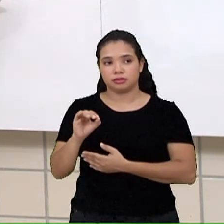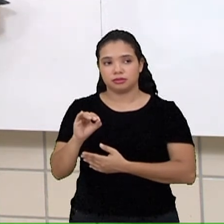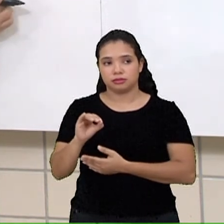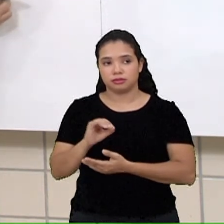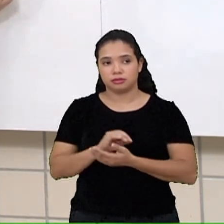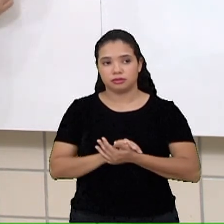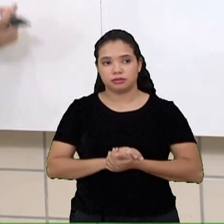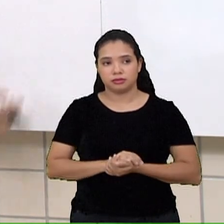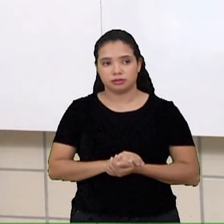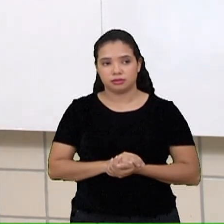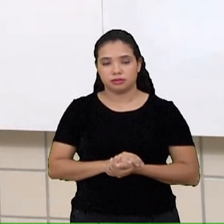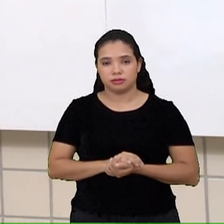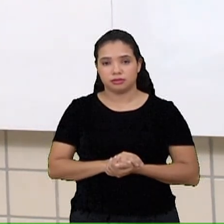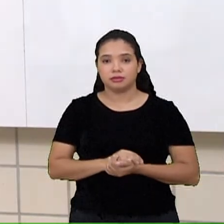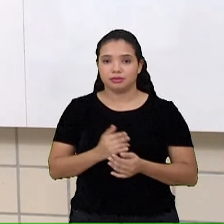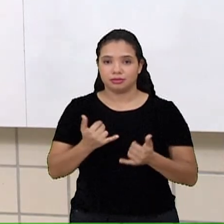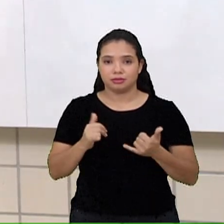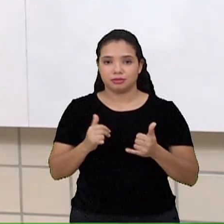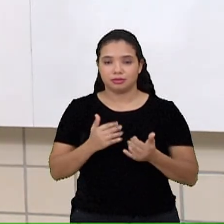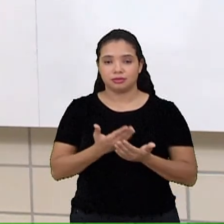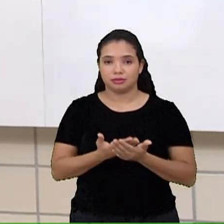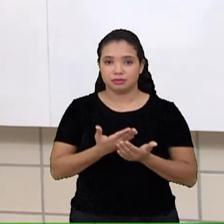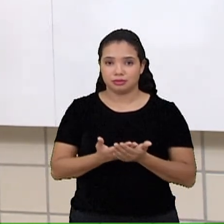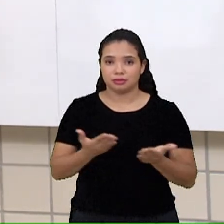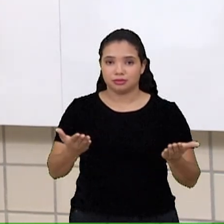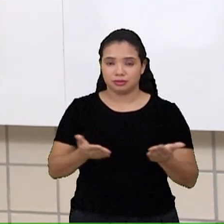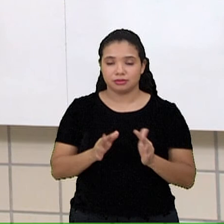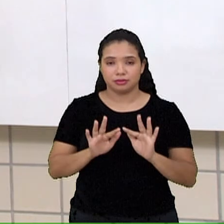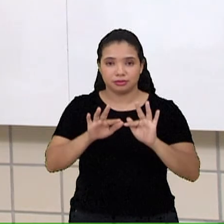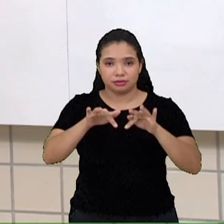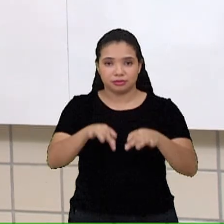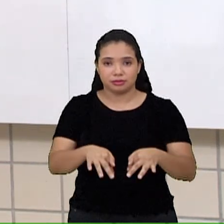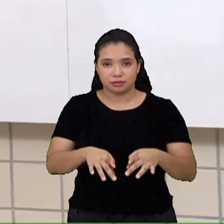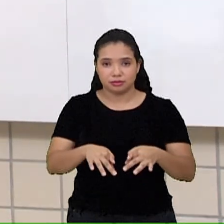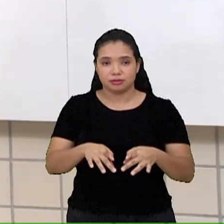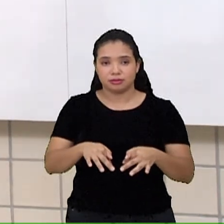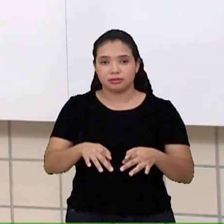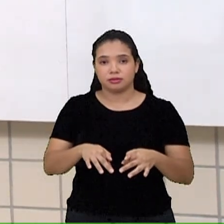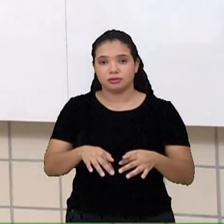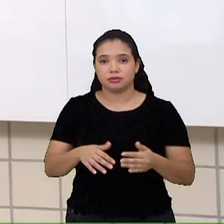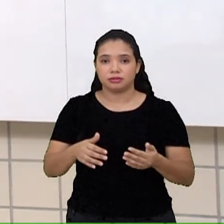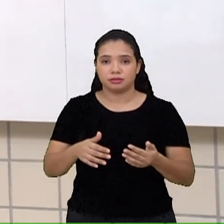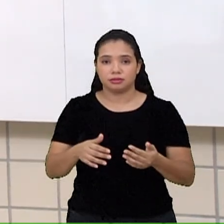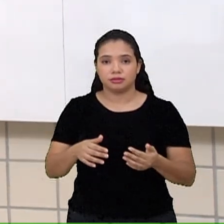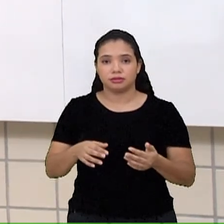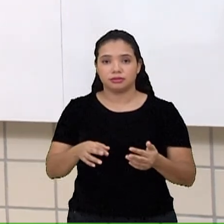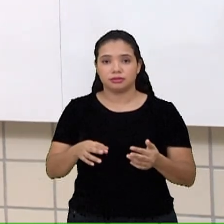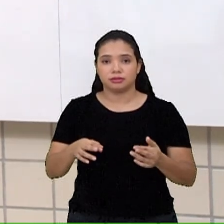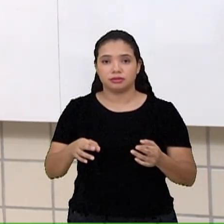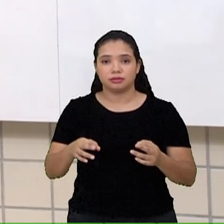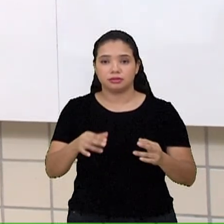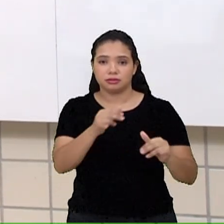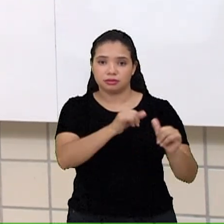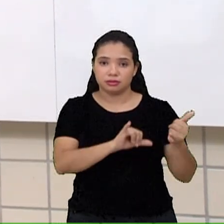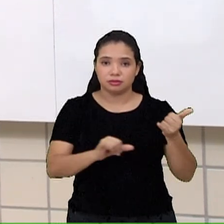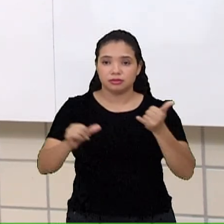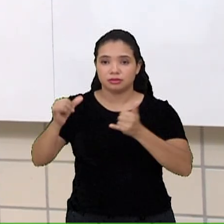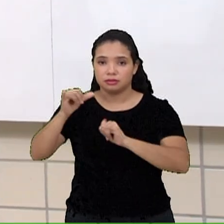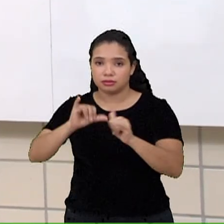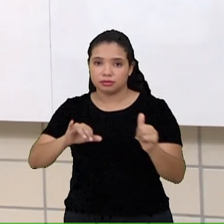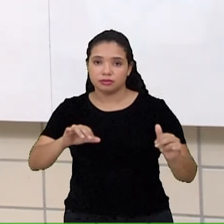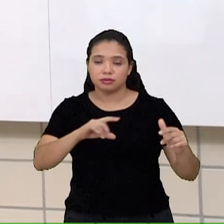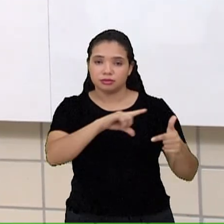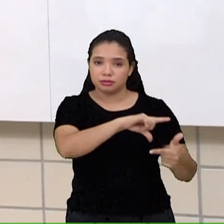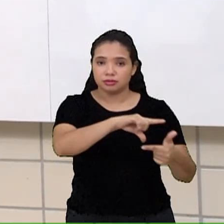H2O. Beleza? A aula de hoje a gente fica por aqui, que é sobre reações químicas, tá? Espero que tenha acrescentado mais um